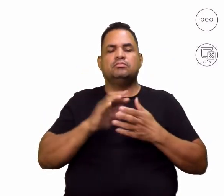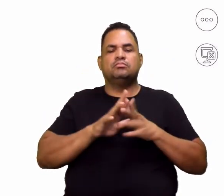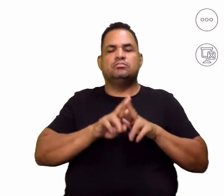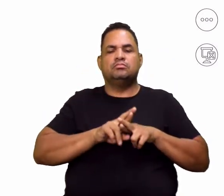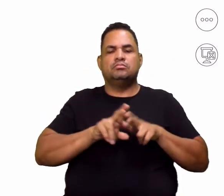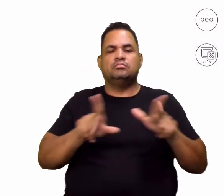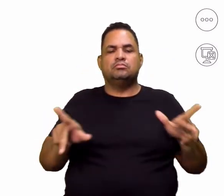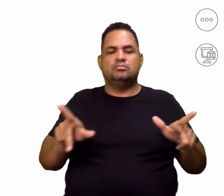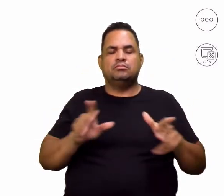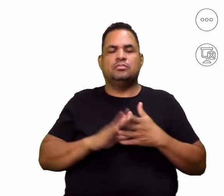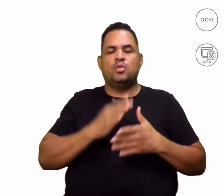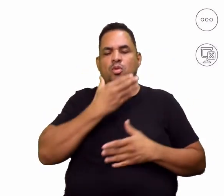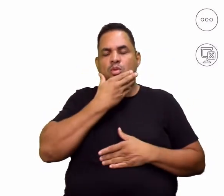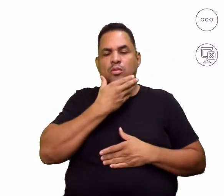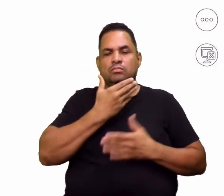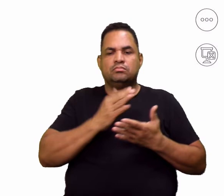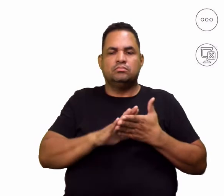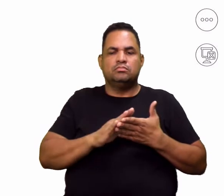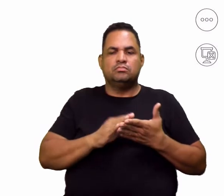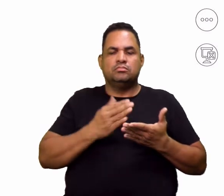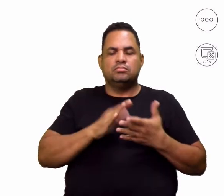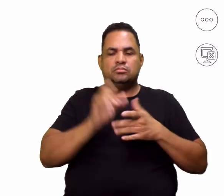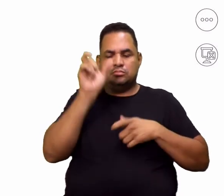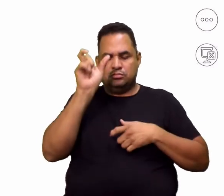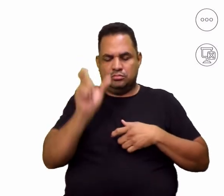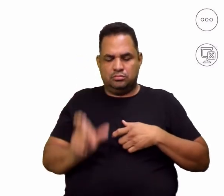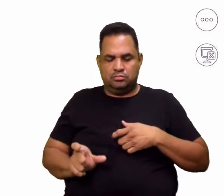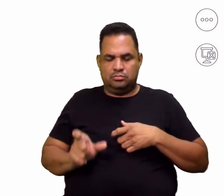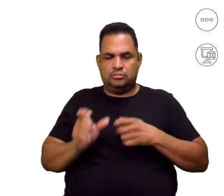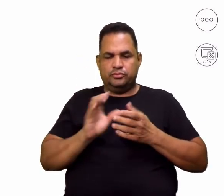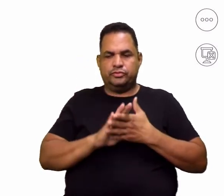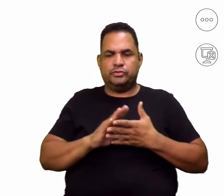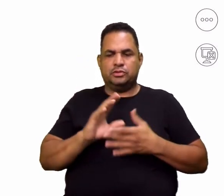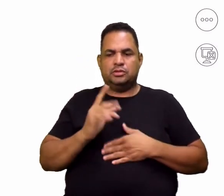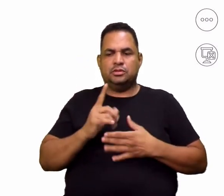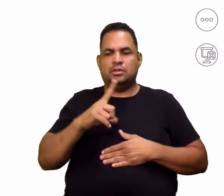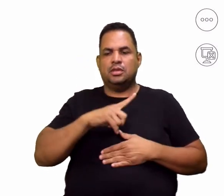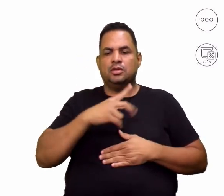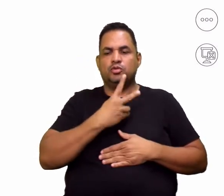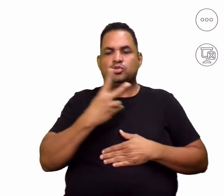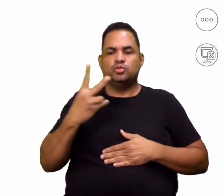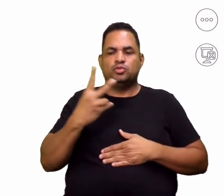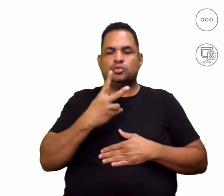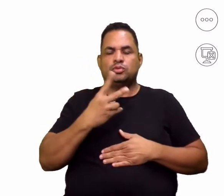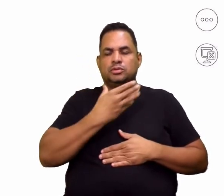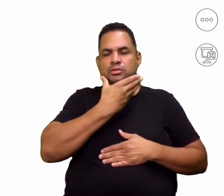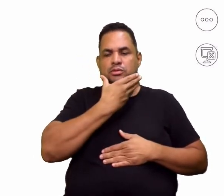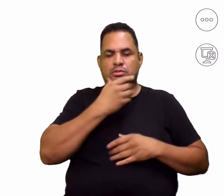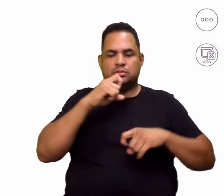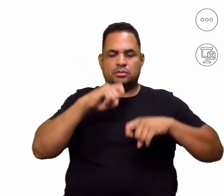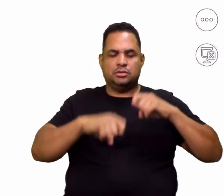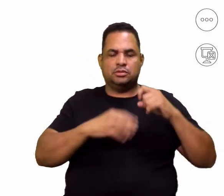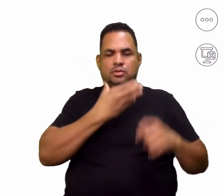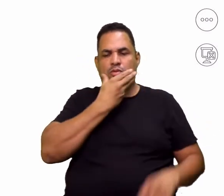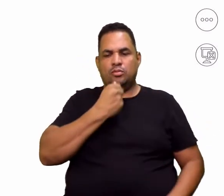mulher, no indivíduo que é hermafrodita. E o processo fisiológico